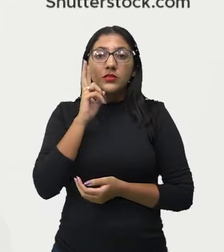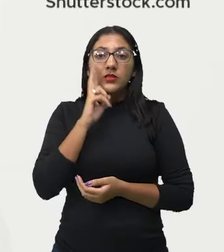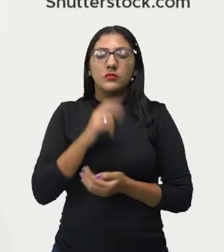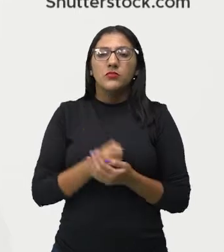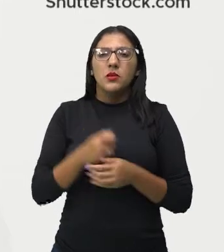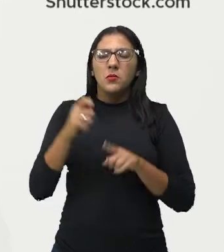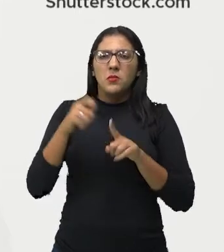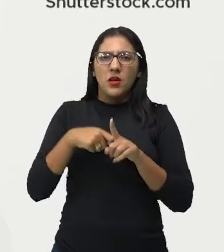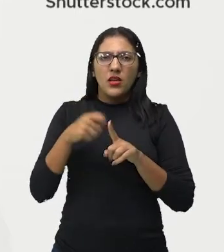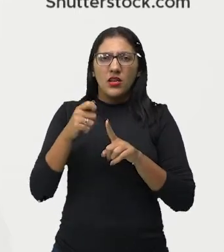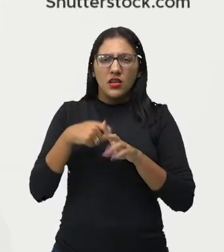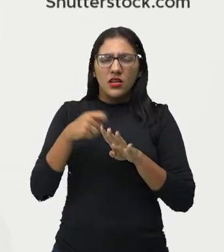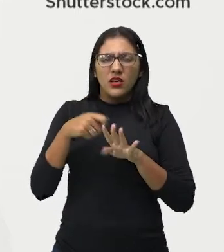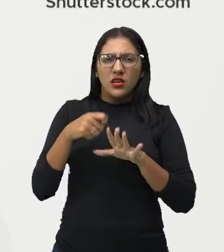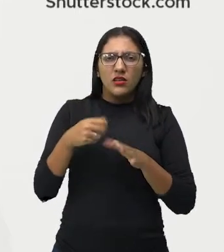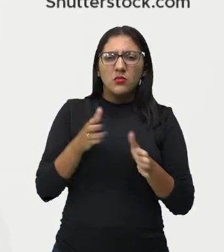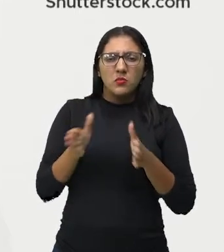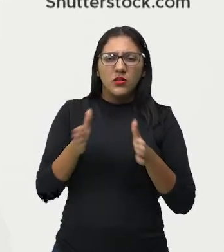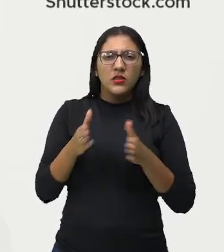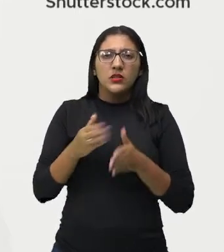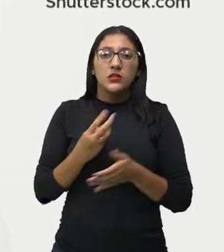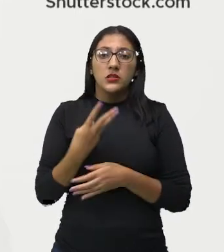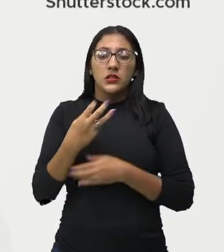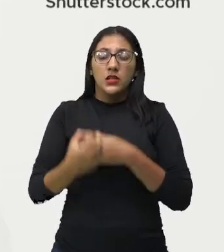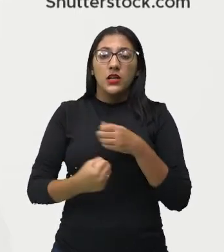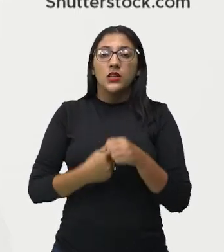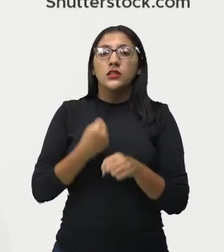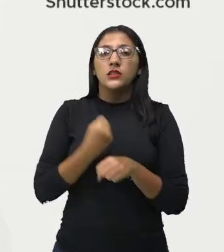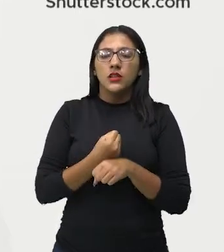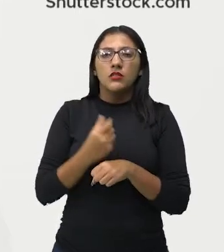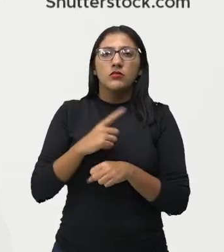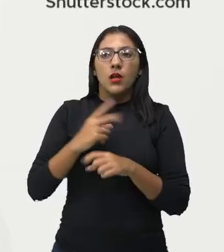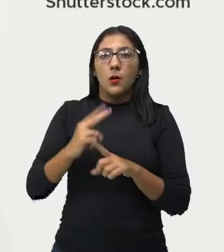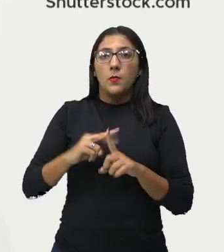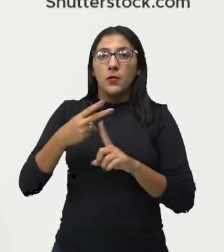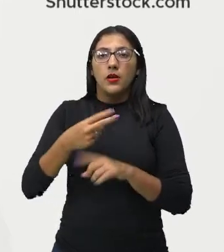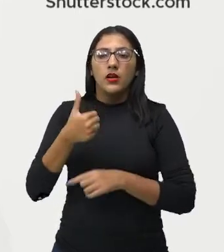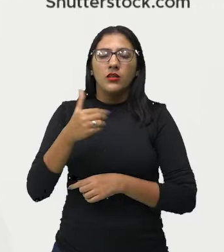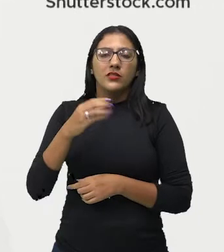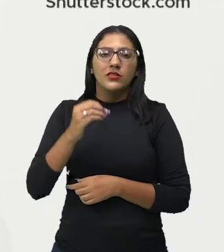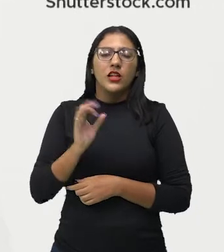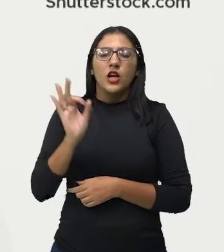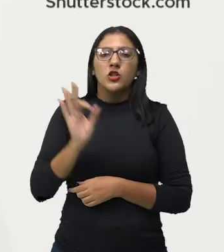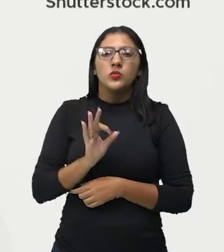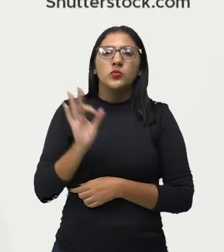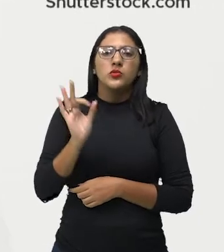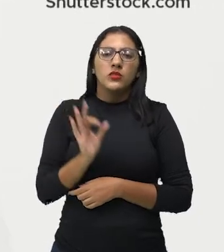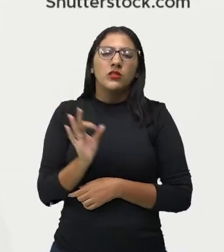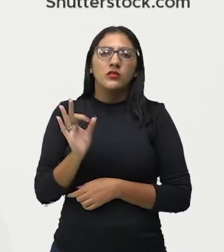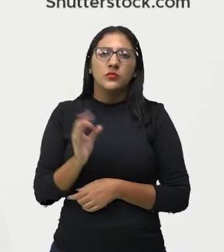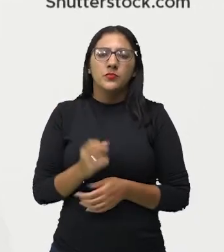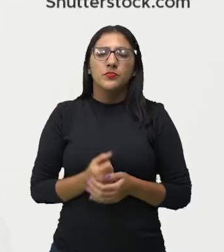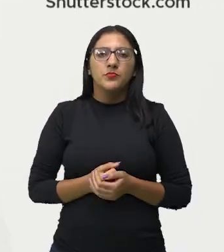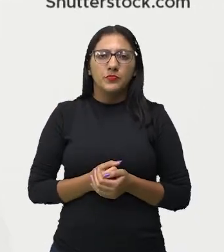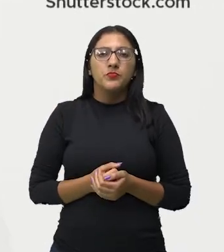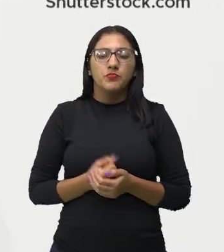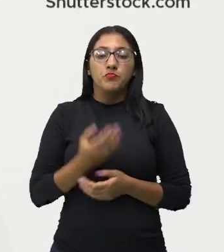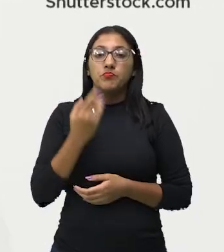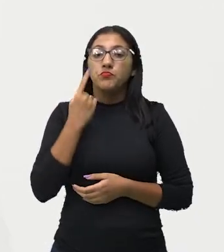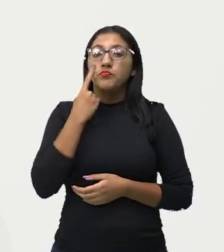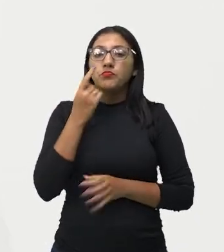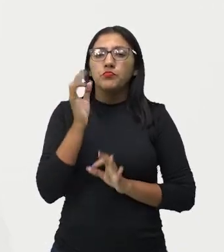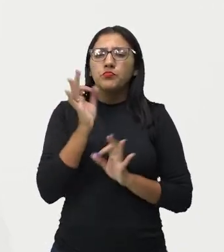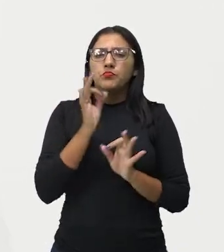Emprestou o dinheiro e a uma taxa de 10%, quanto então você vai receber ao final? Acompanha só comigo então.